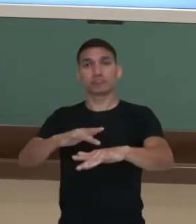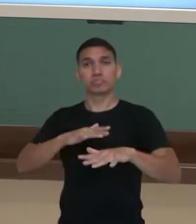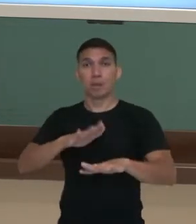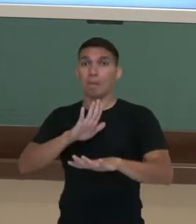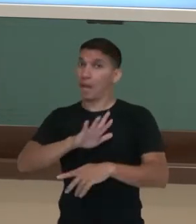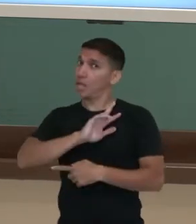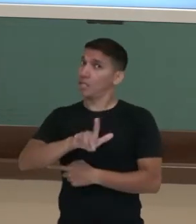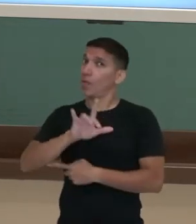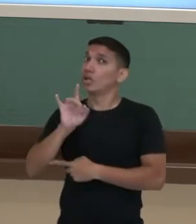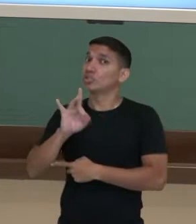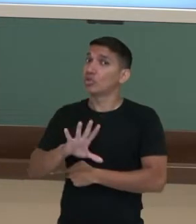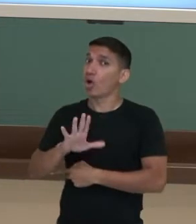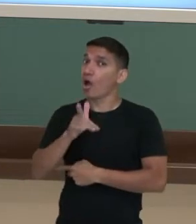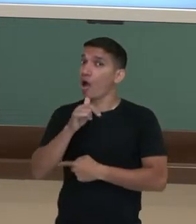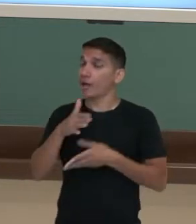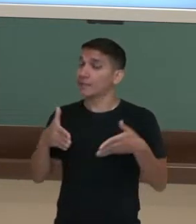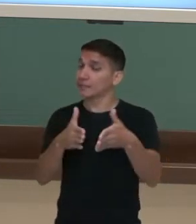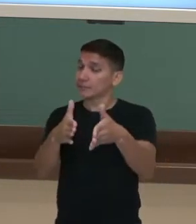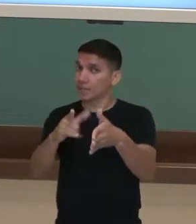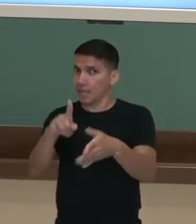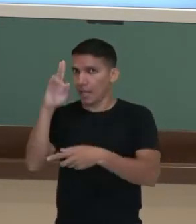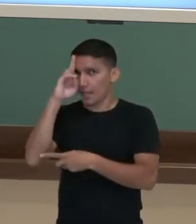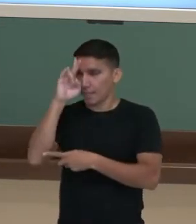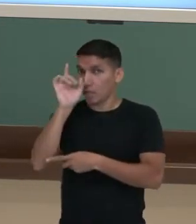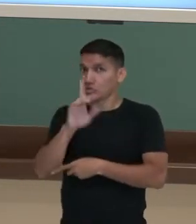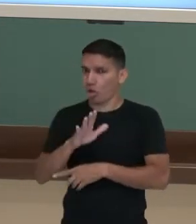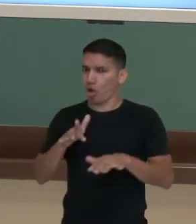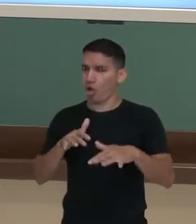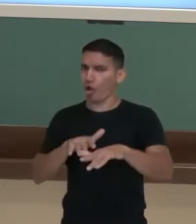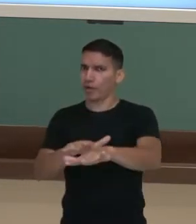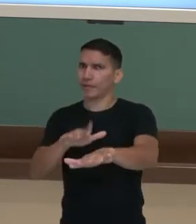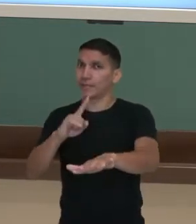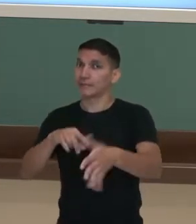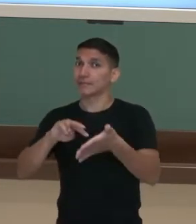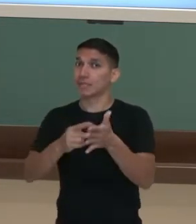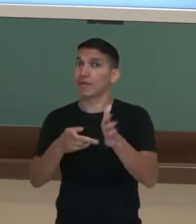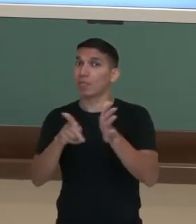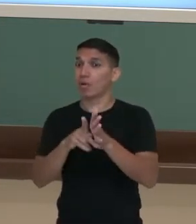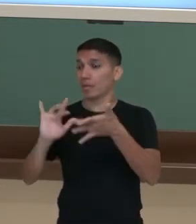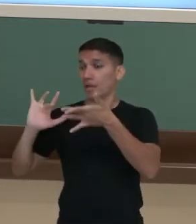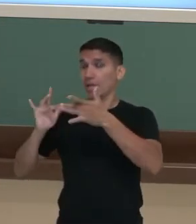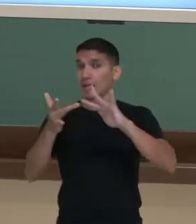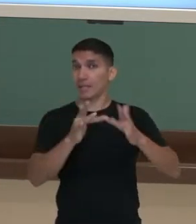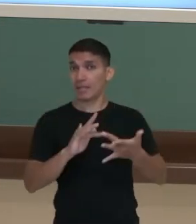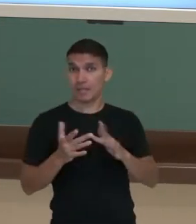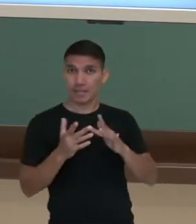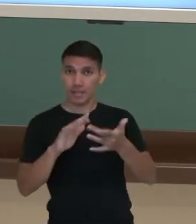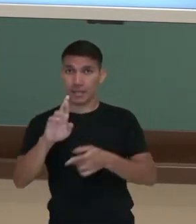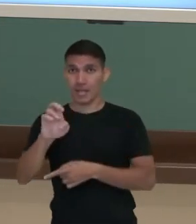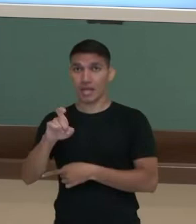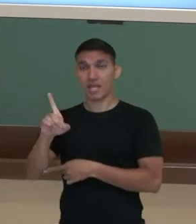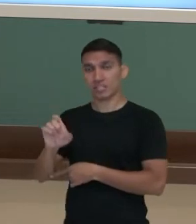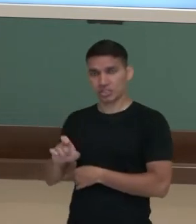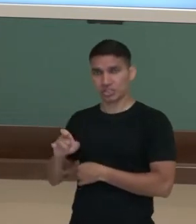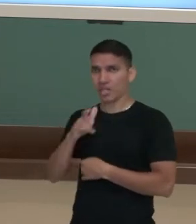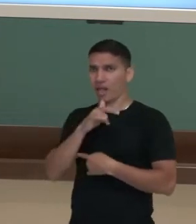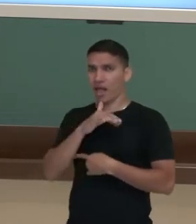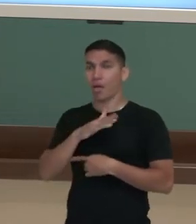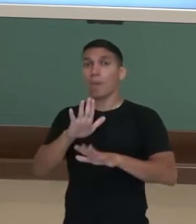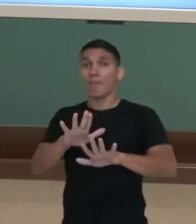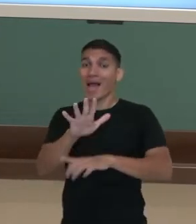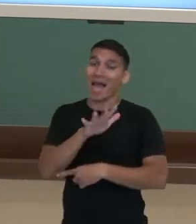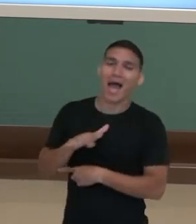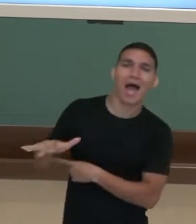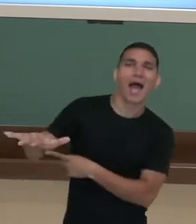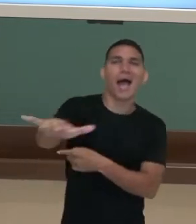os rios, Se eu penso só nos rios seria a rede hidrográfica, mas quando eu penso em toda a